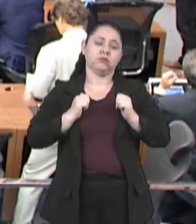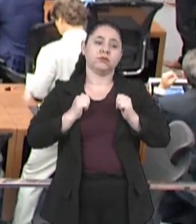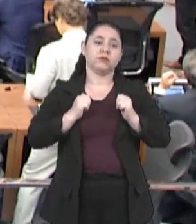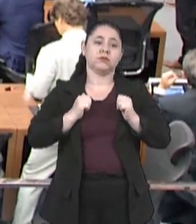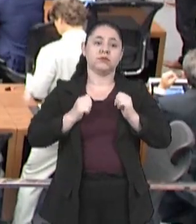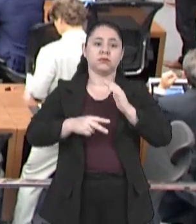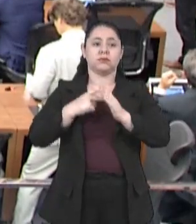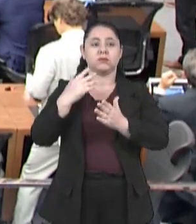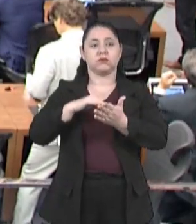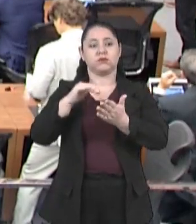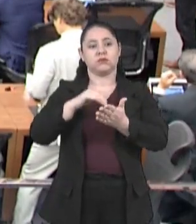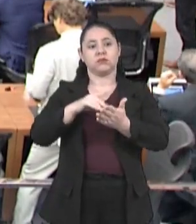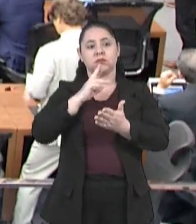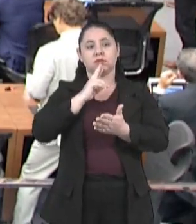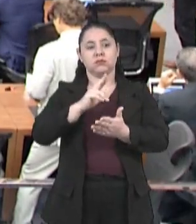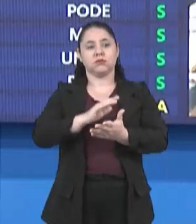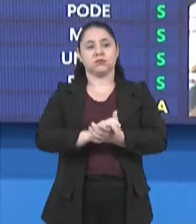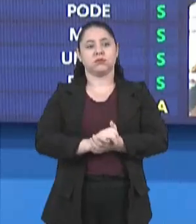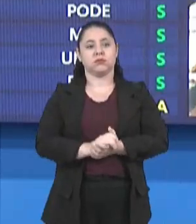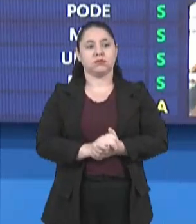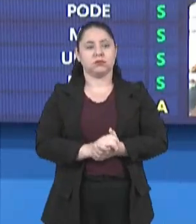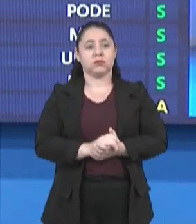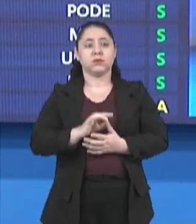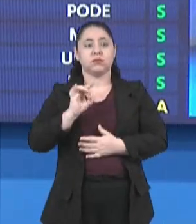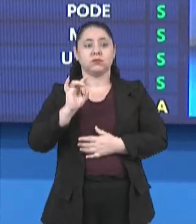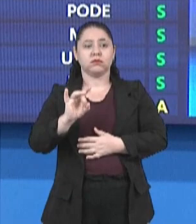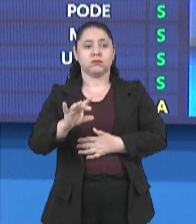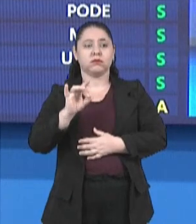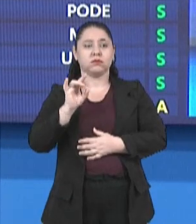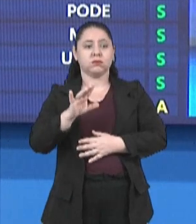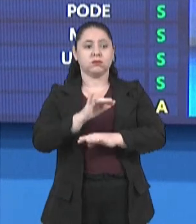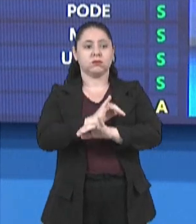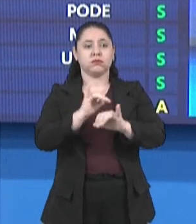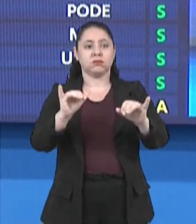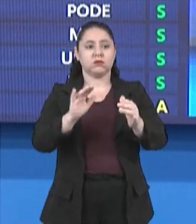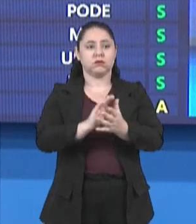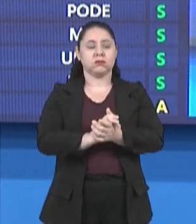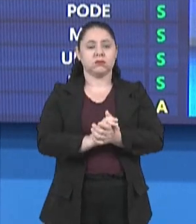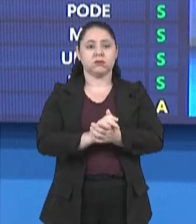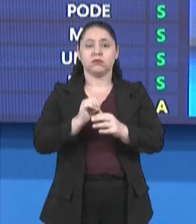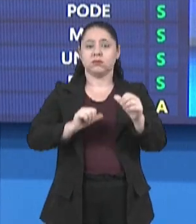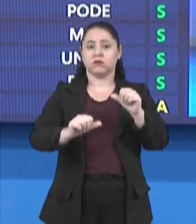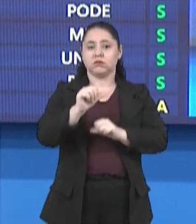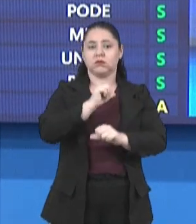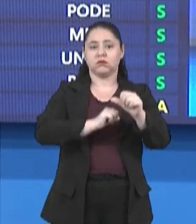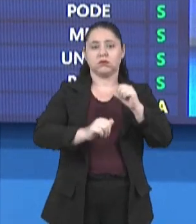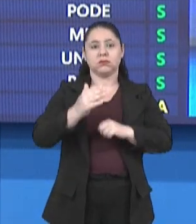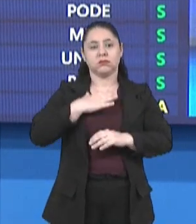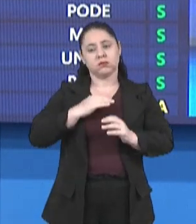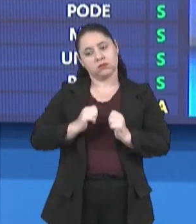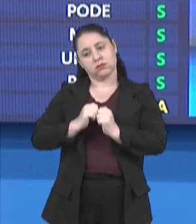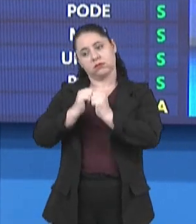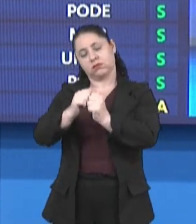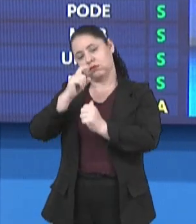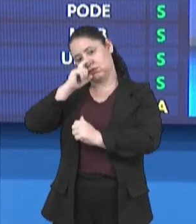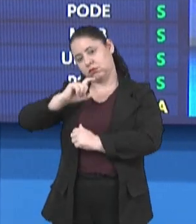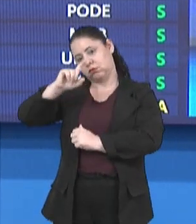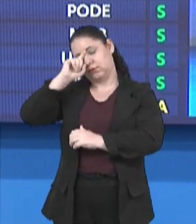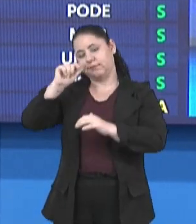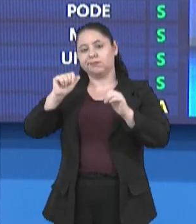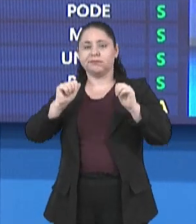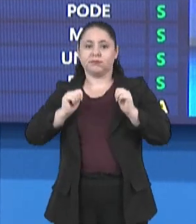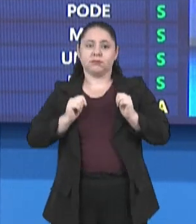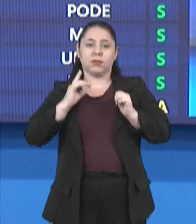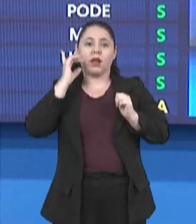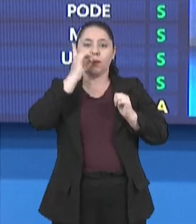segundo secretário o resultado. Senhor presidente, apenas para informar que eu retifiquei o meu voto, acompanhando o nosso